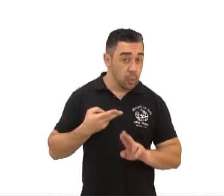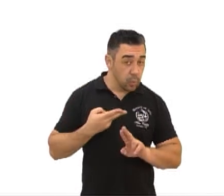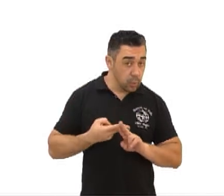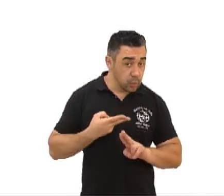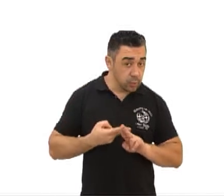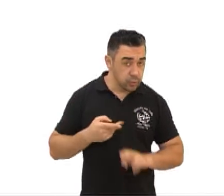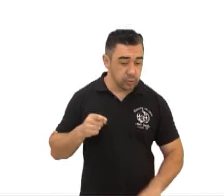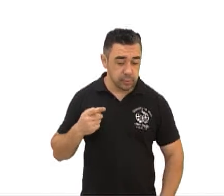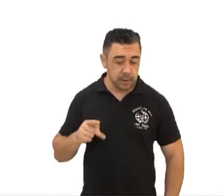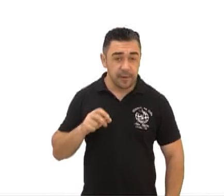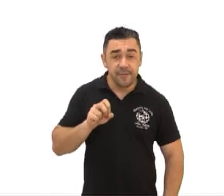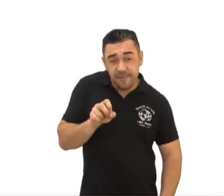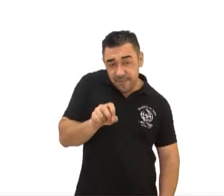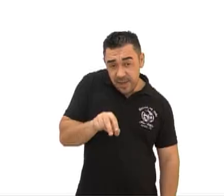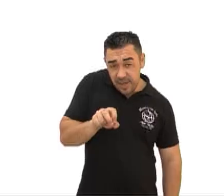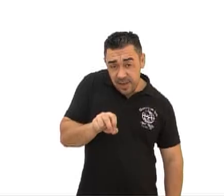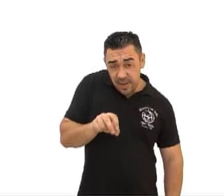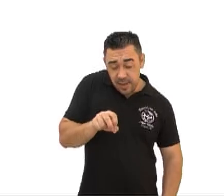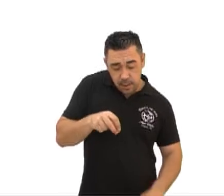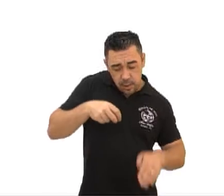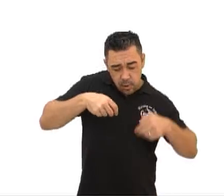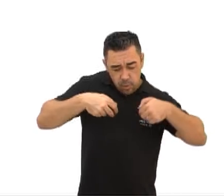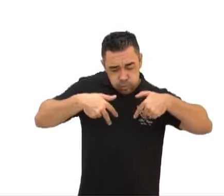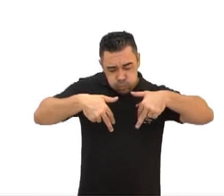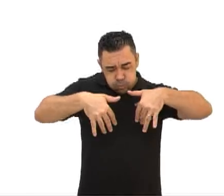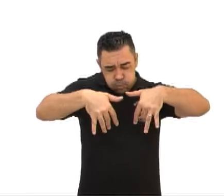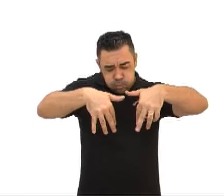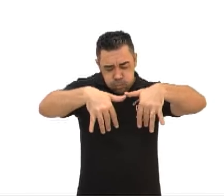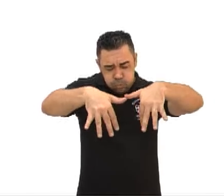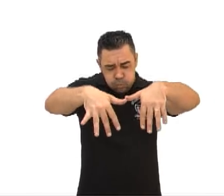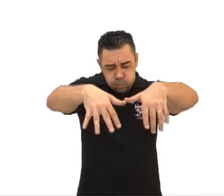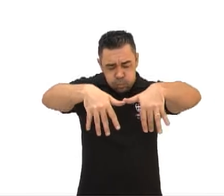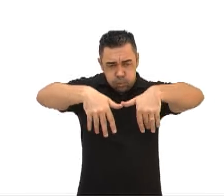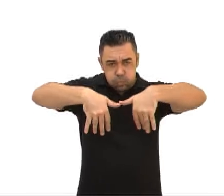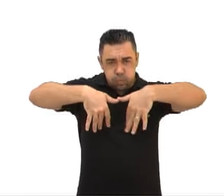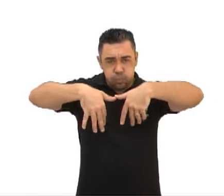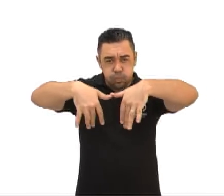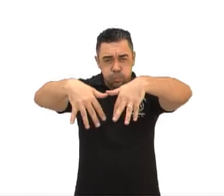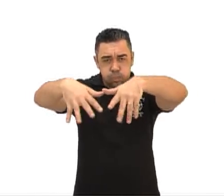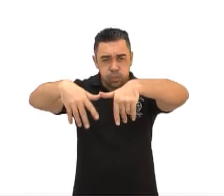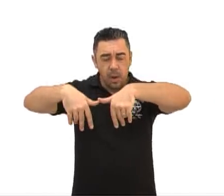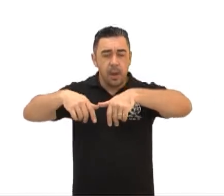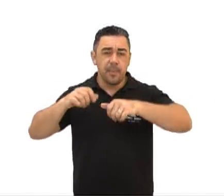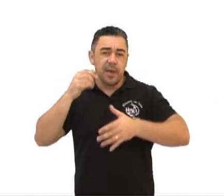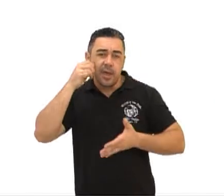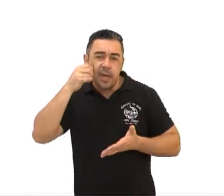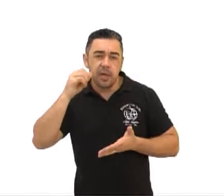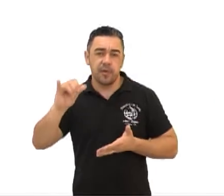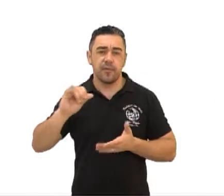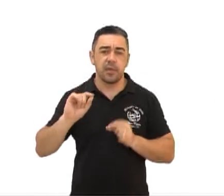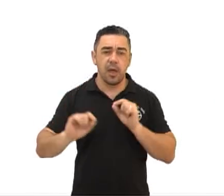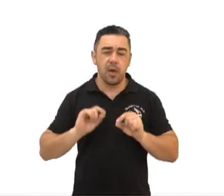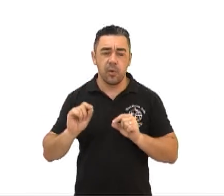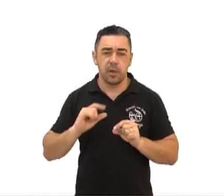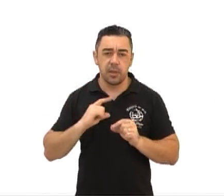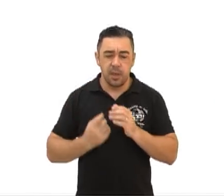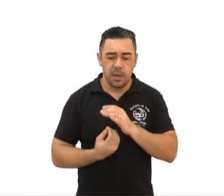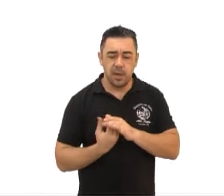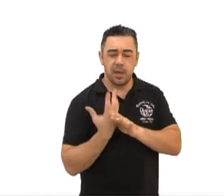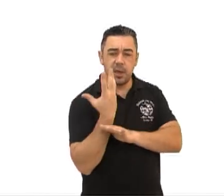de agrotóxicos, que são inseticidas e herbicidas, contaminam o solo, o